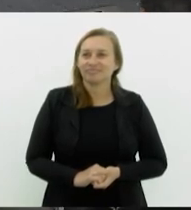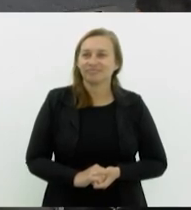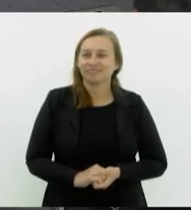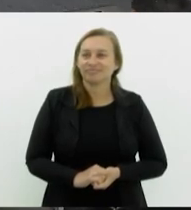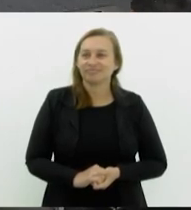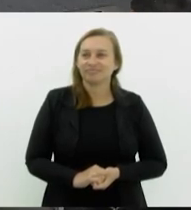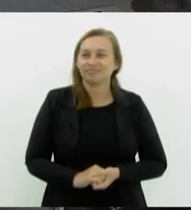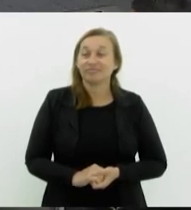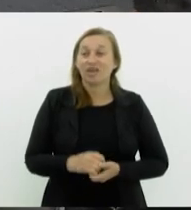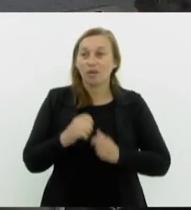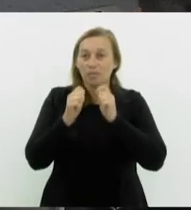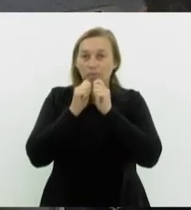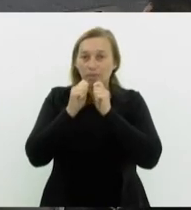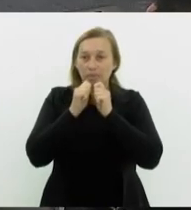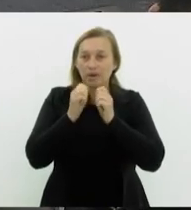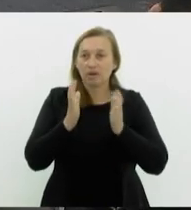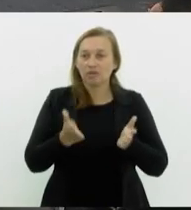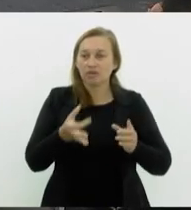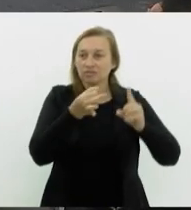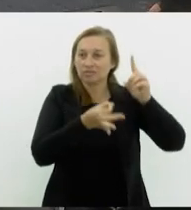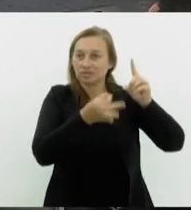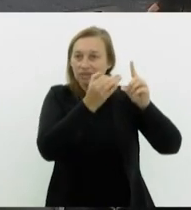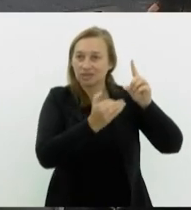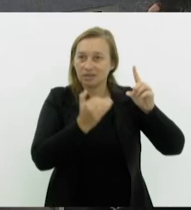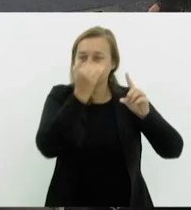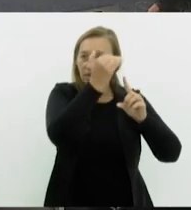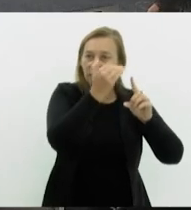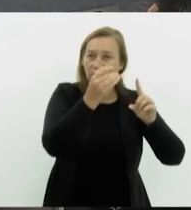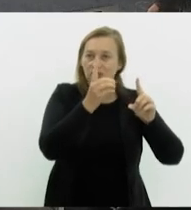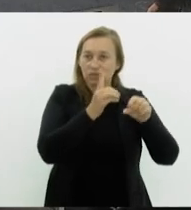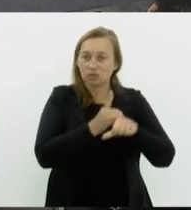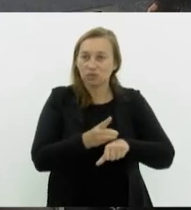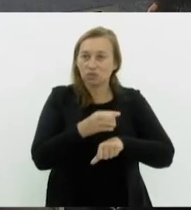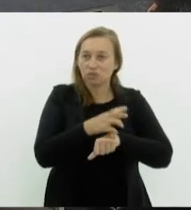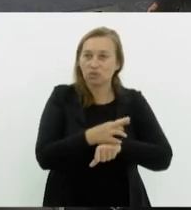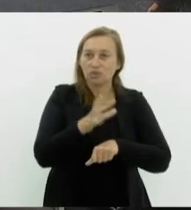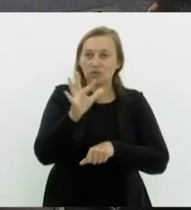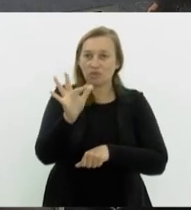Passo a palavra agora ao desembargador, doutor Flávio Horta.